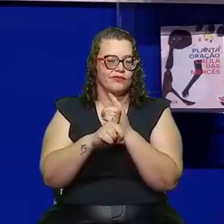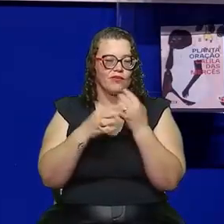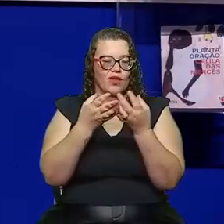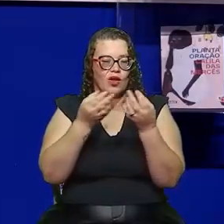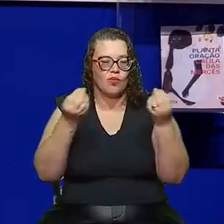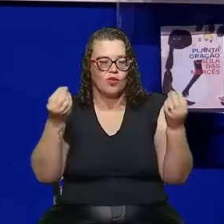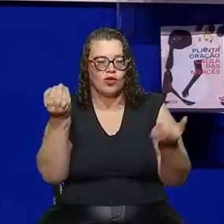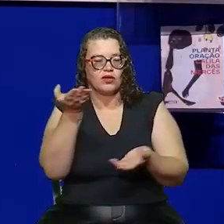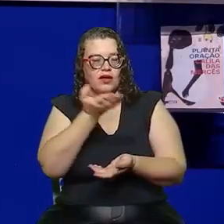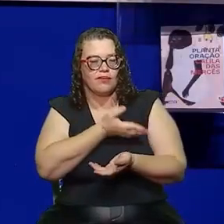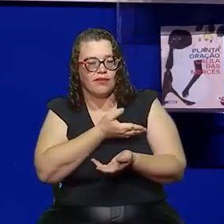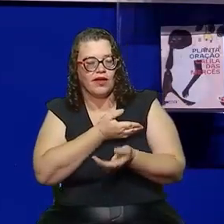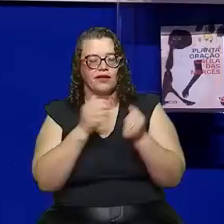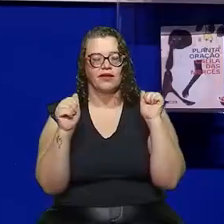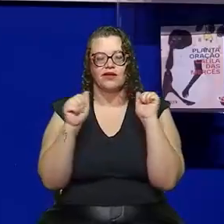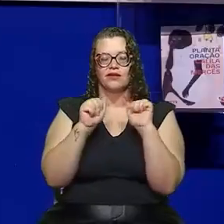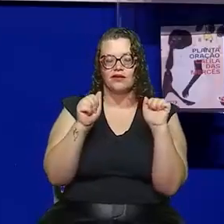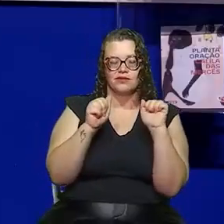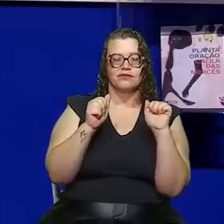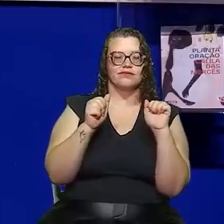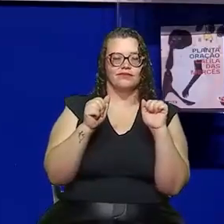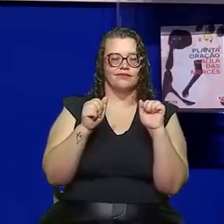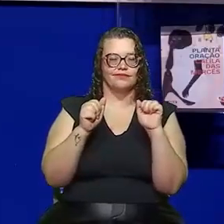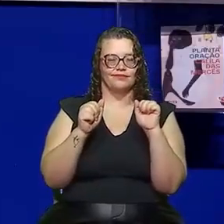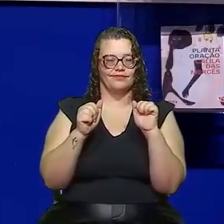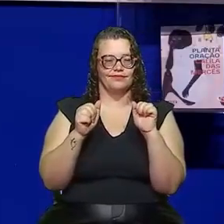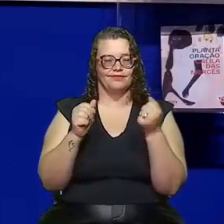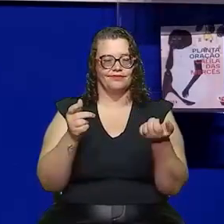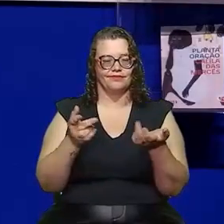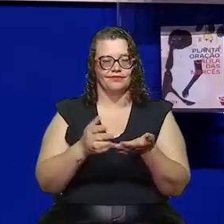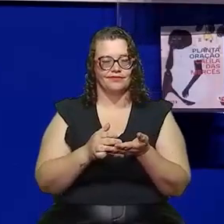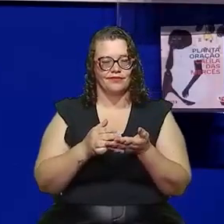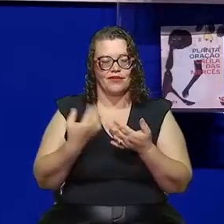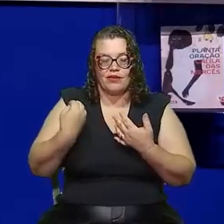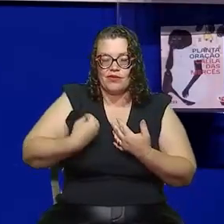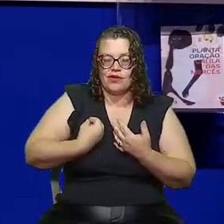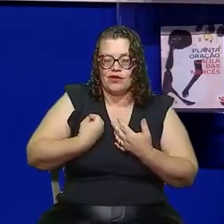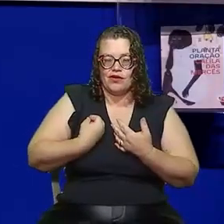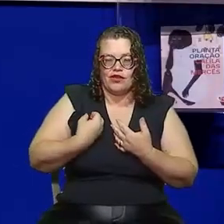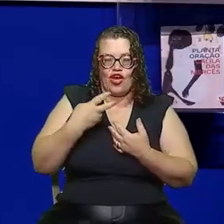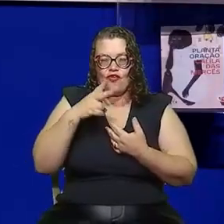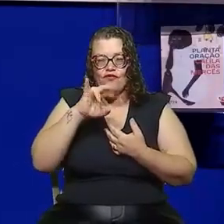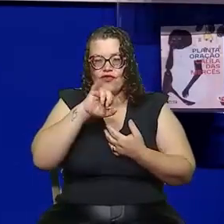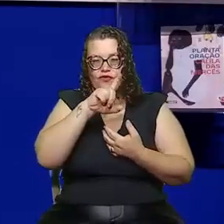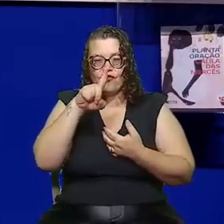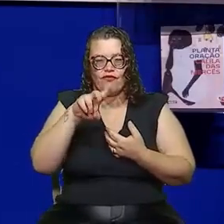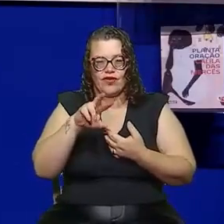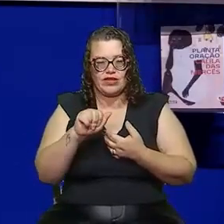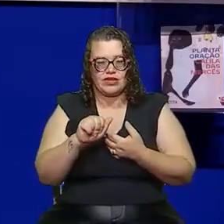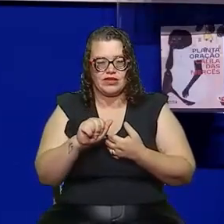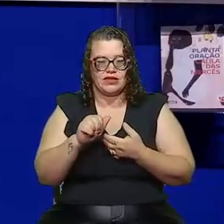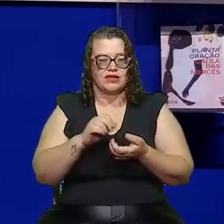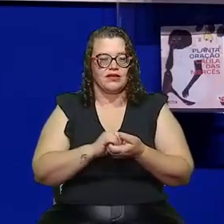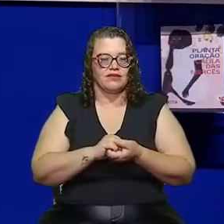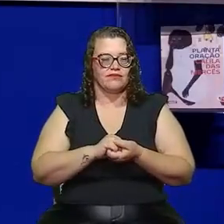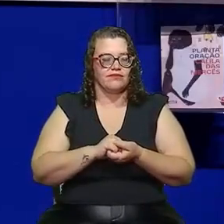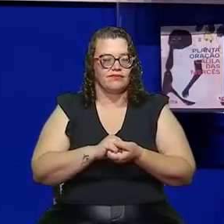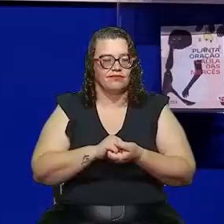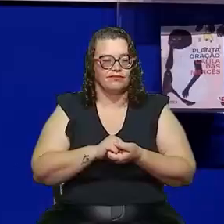querida, muito generosa, muito vivaz. E então me